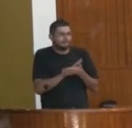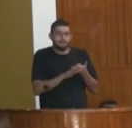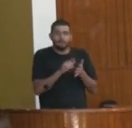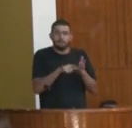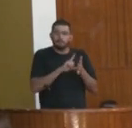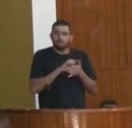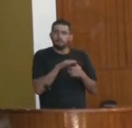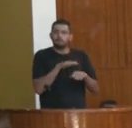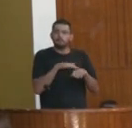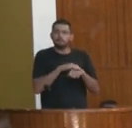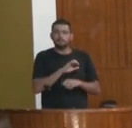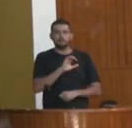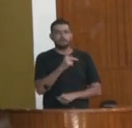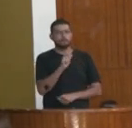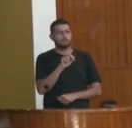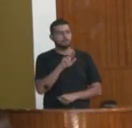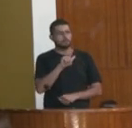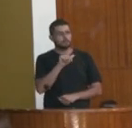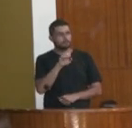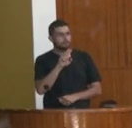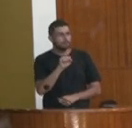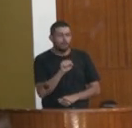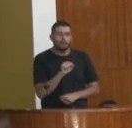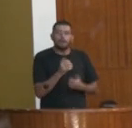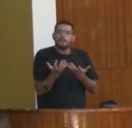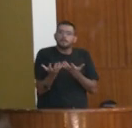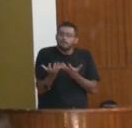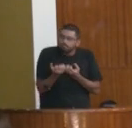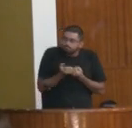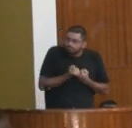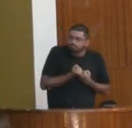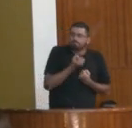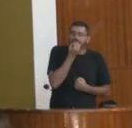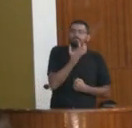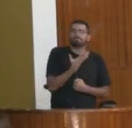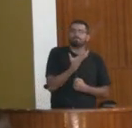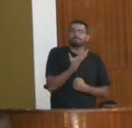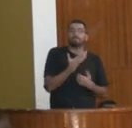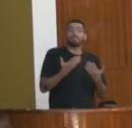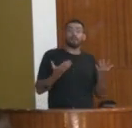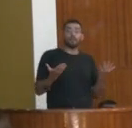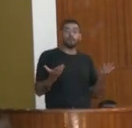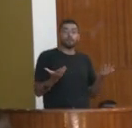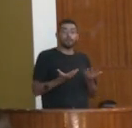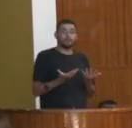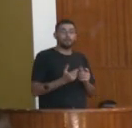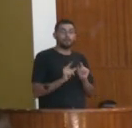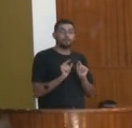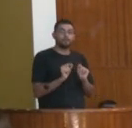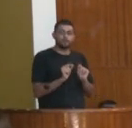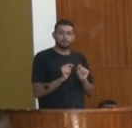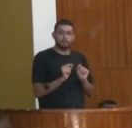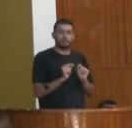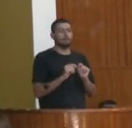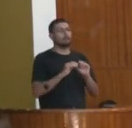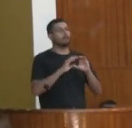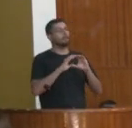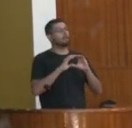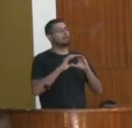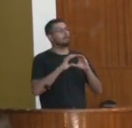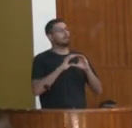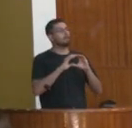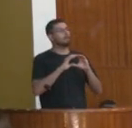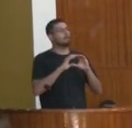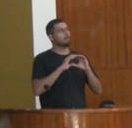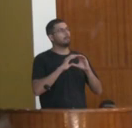com o Charles lá e ele me acolheu muito bem, e hoje eu faço parte da comissão, sou membro titular da